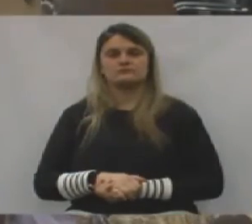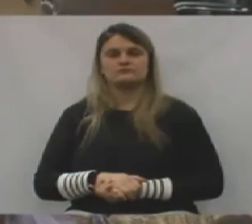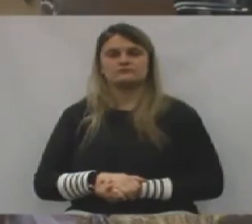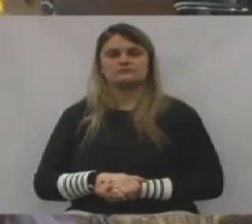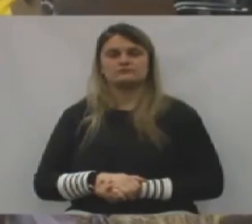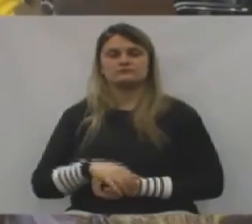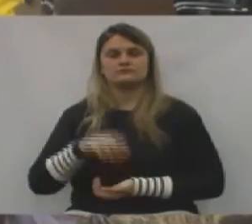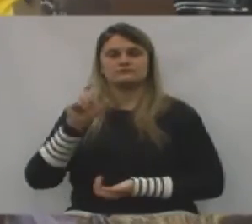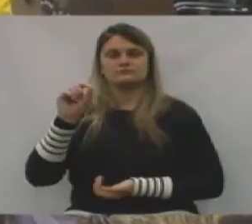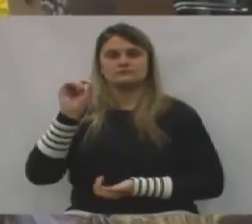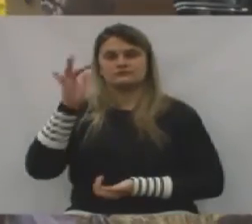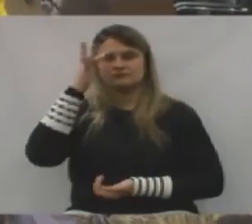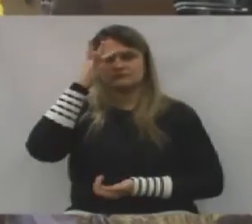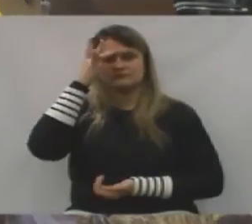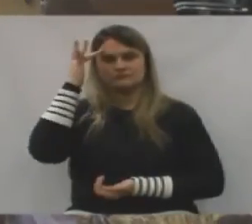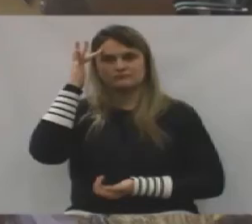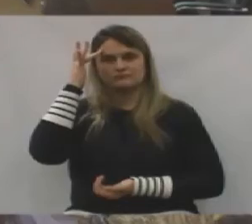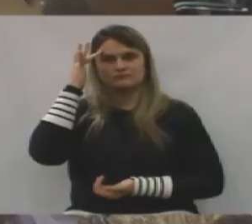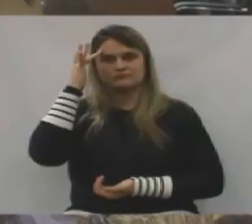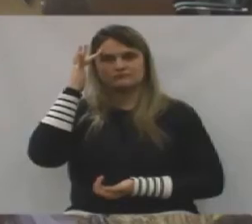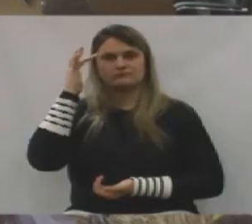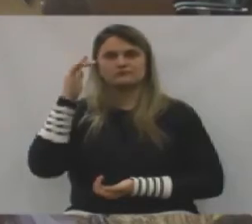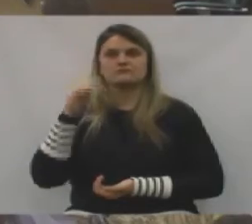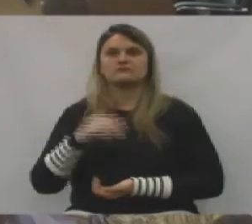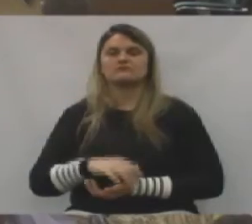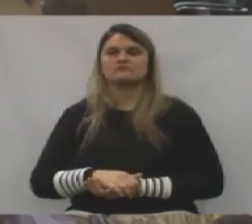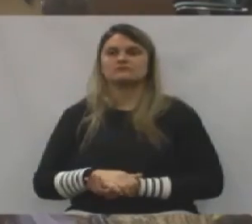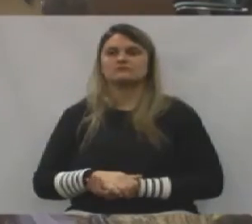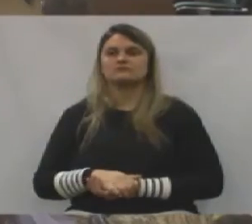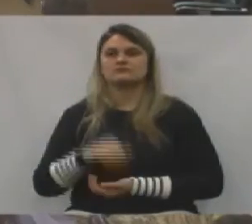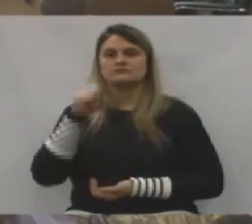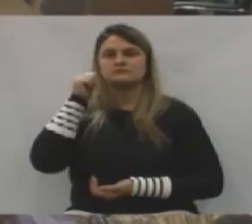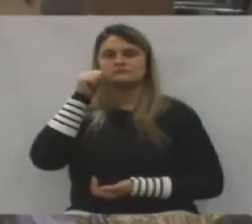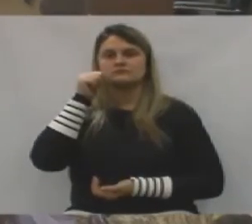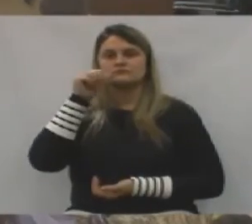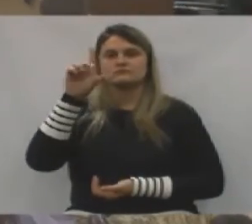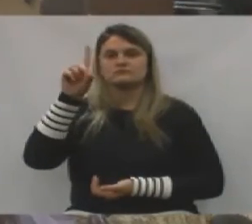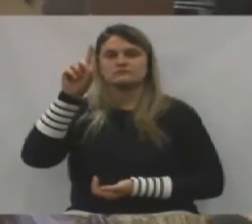quem que é que lida com o dinheiro lá na prefeitura? Perdão. A Daniele, né?